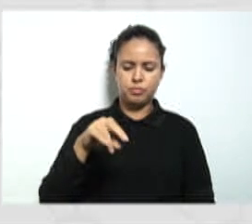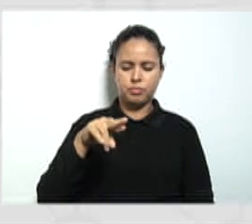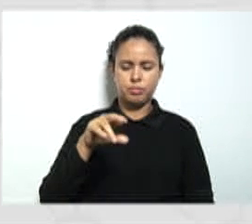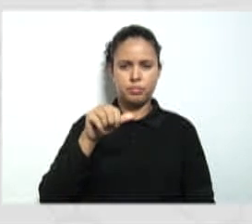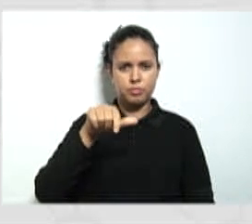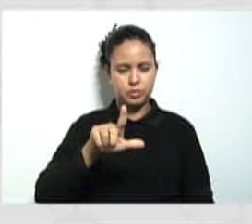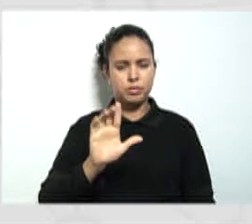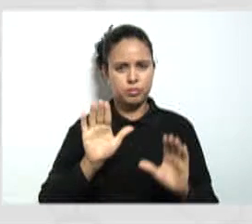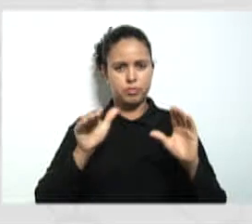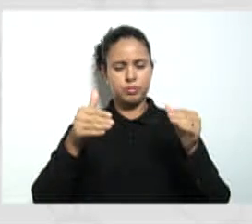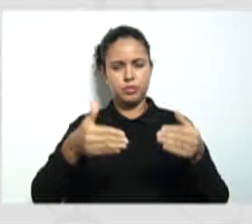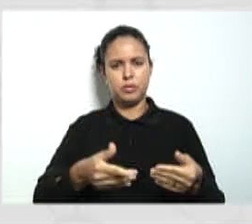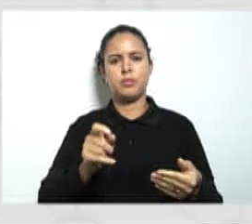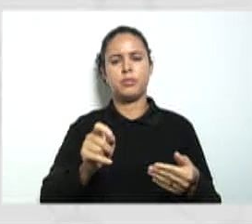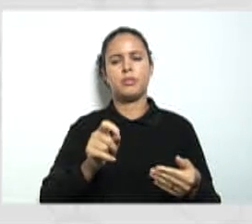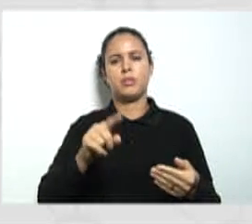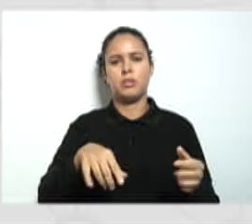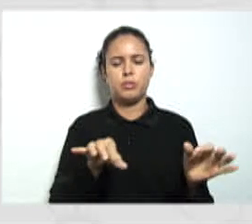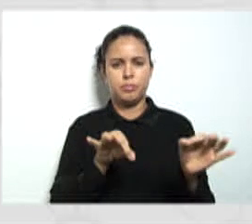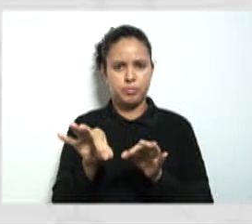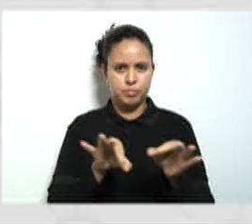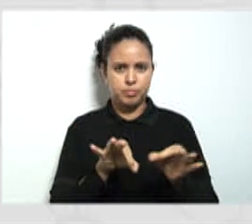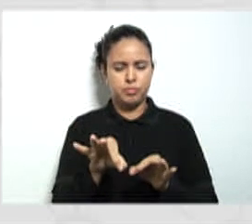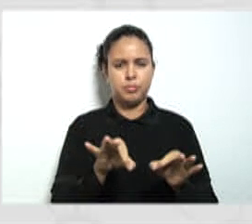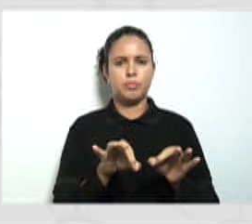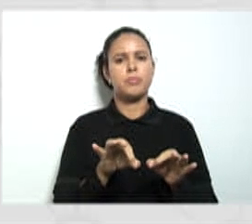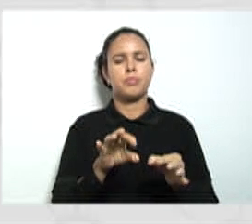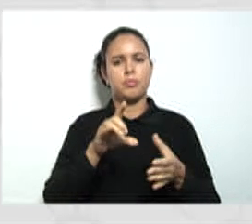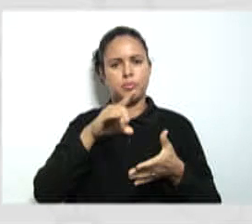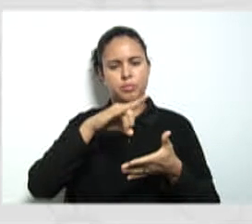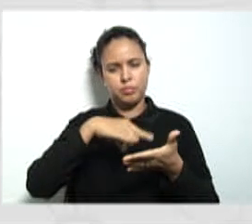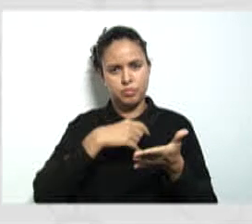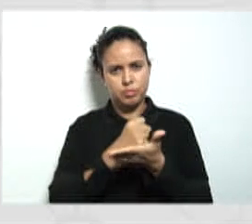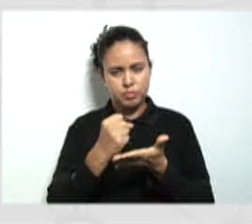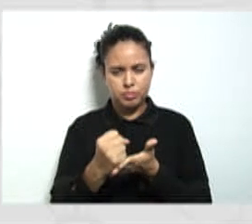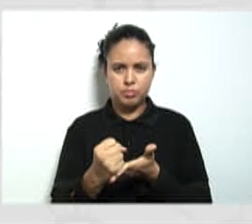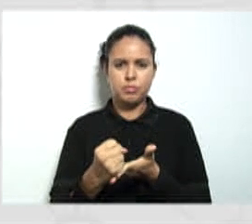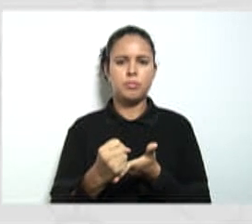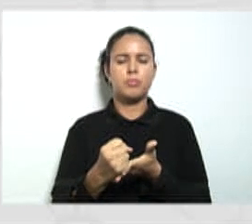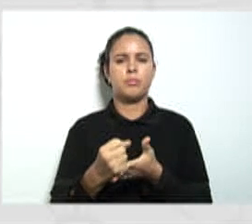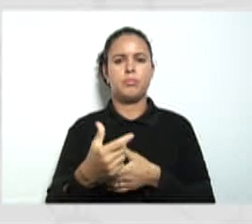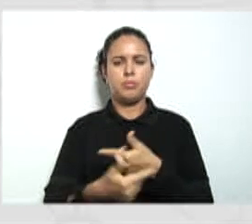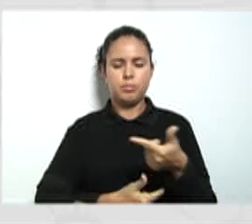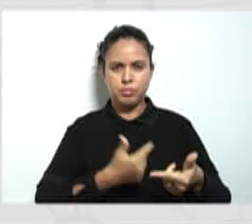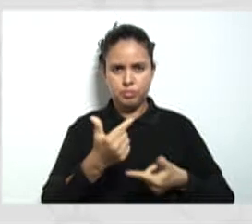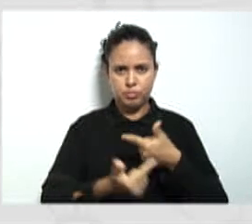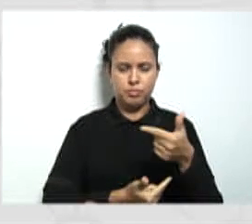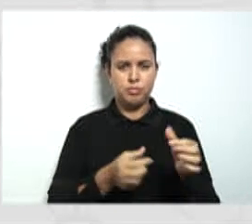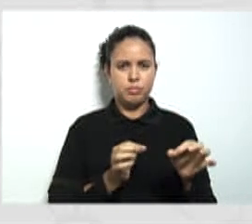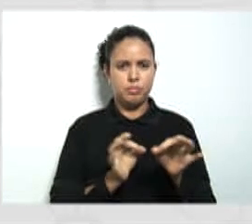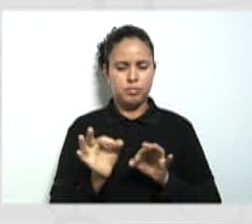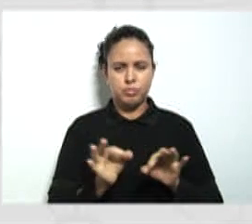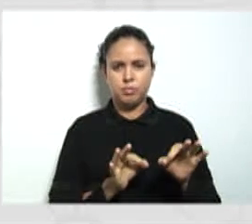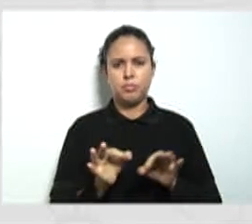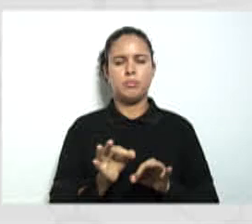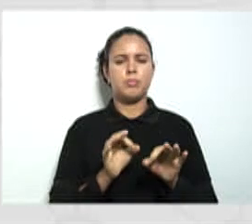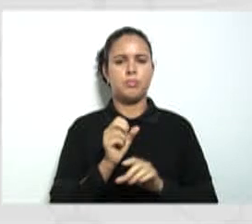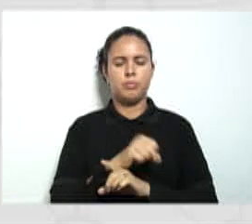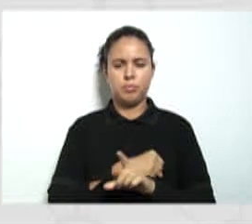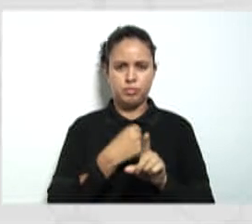com foco em organização e regularização da atividade, organização do quadro